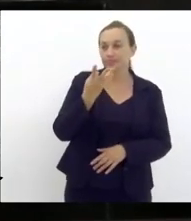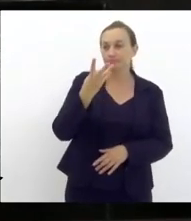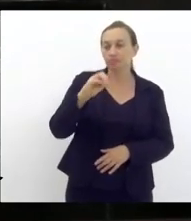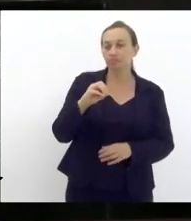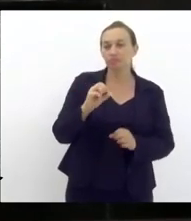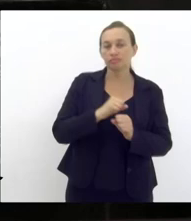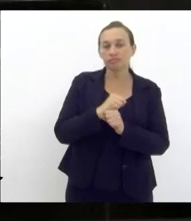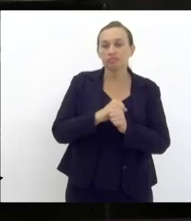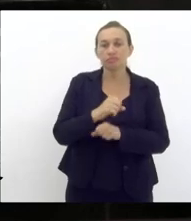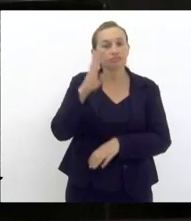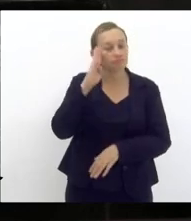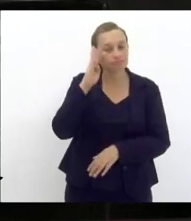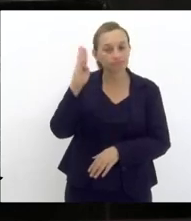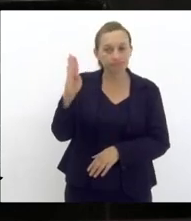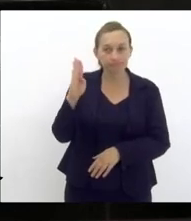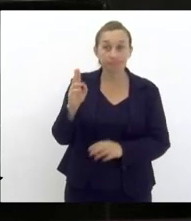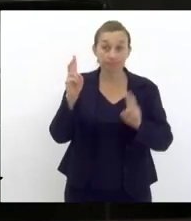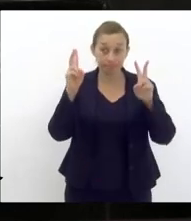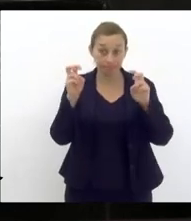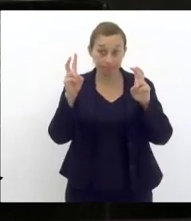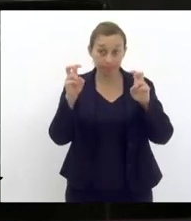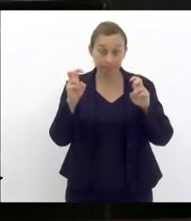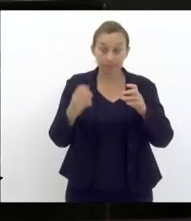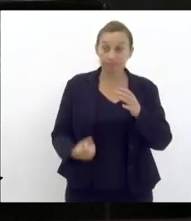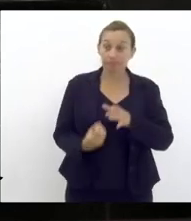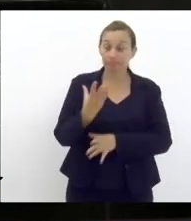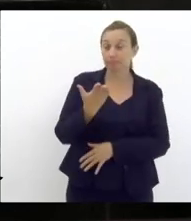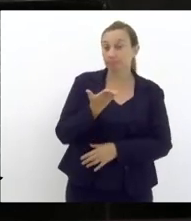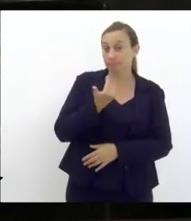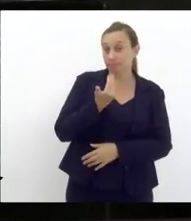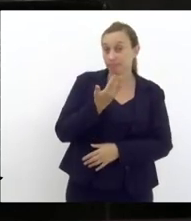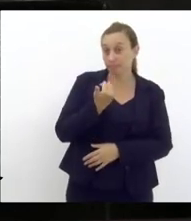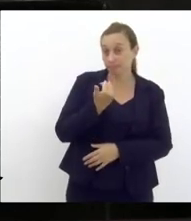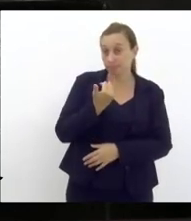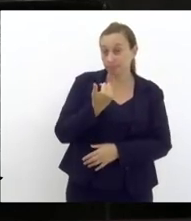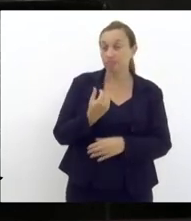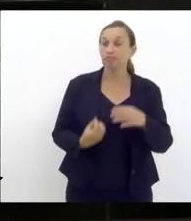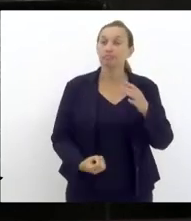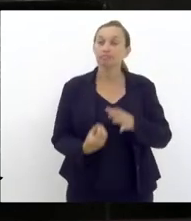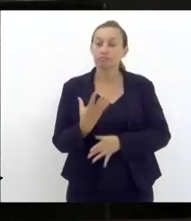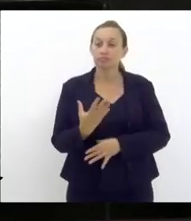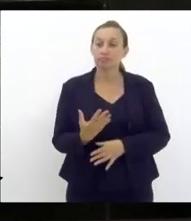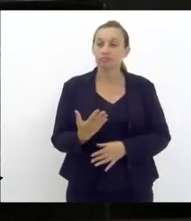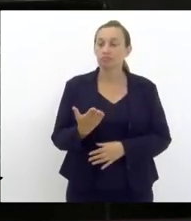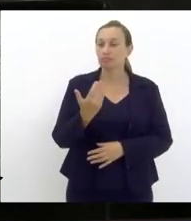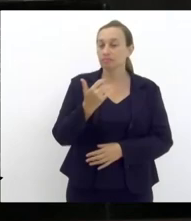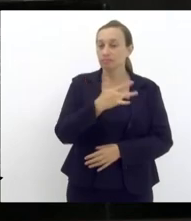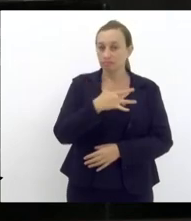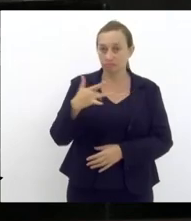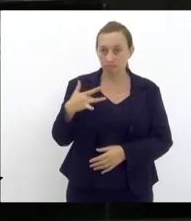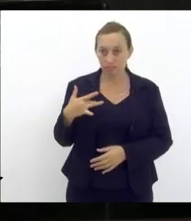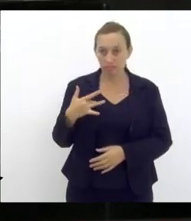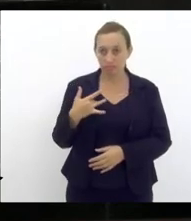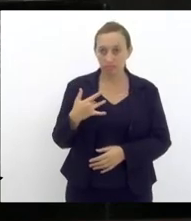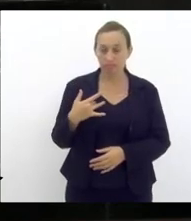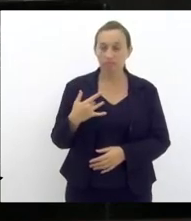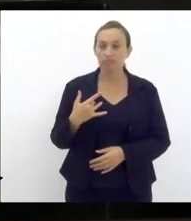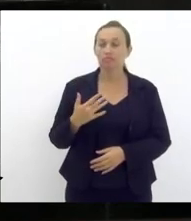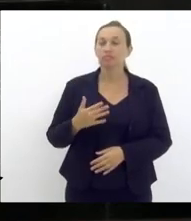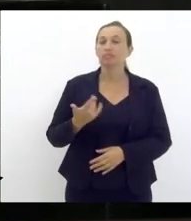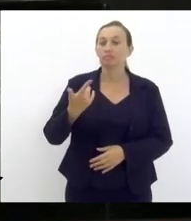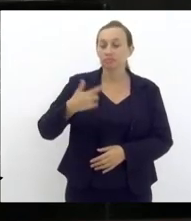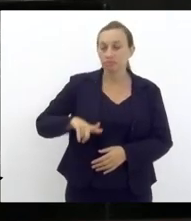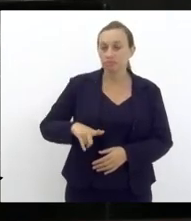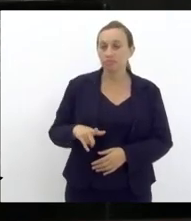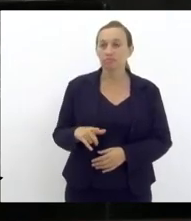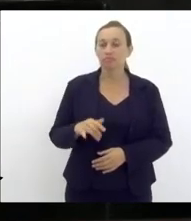principalmente com o tema da produção de comida e da produção de alimentos saudáveis se tá mais uma vez